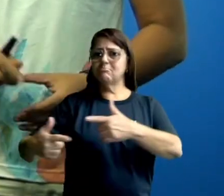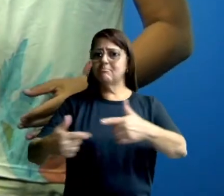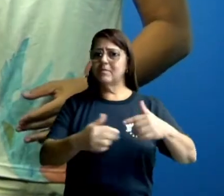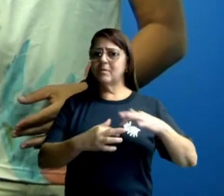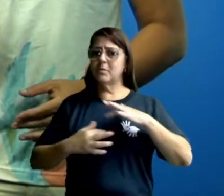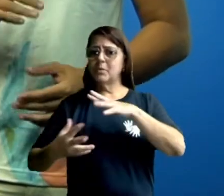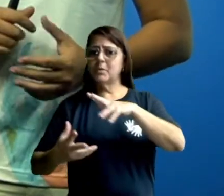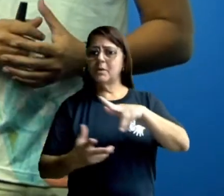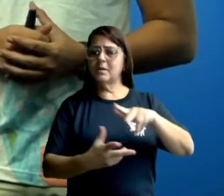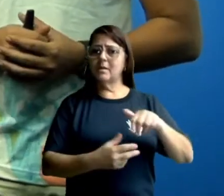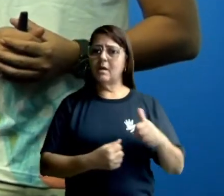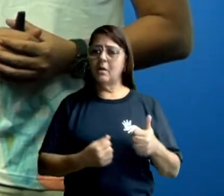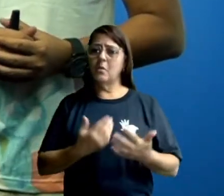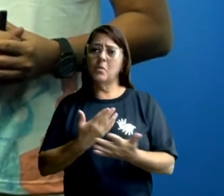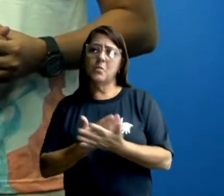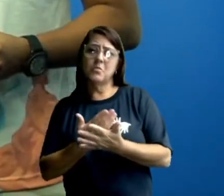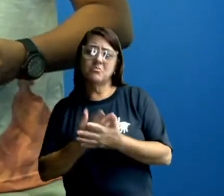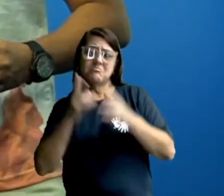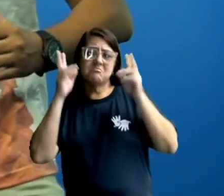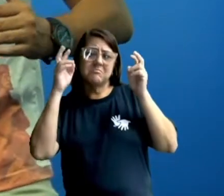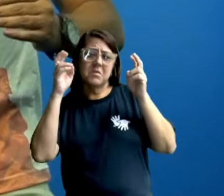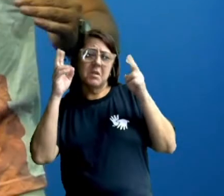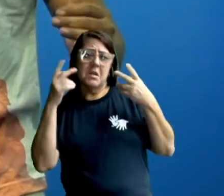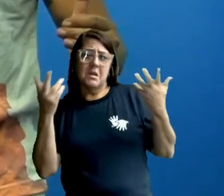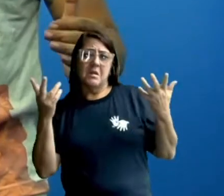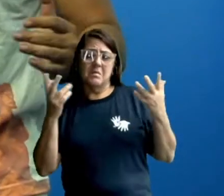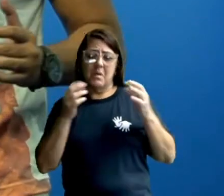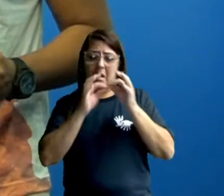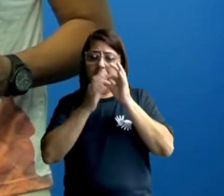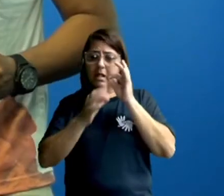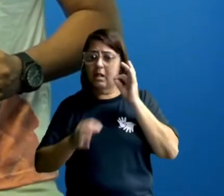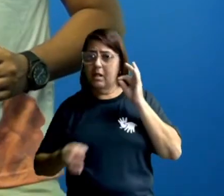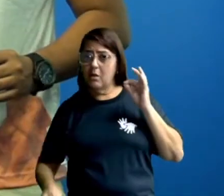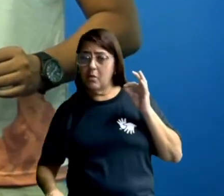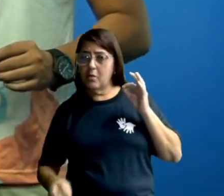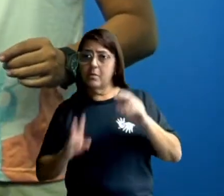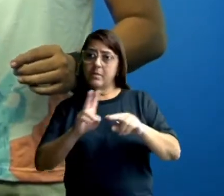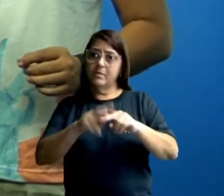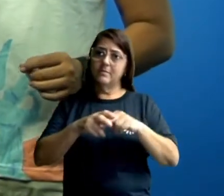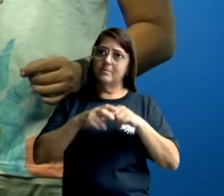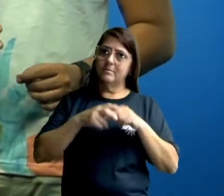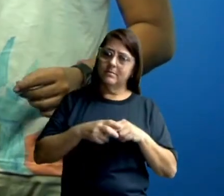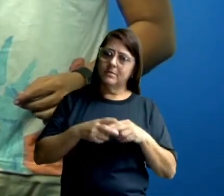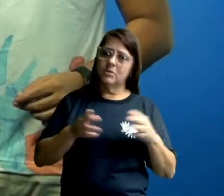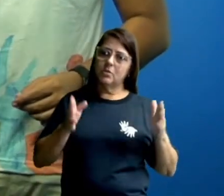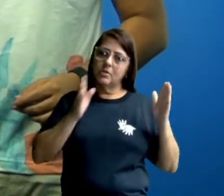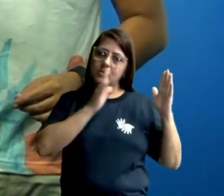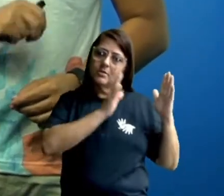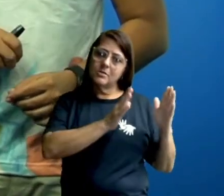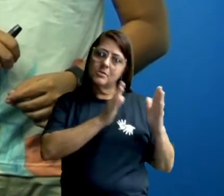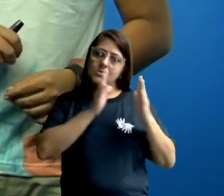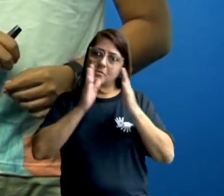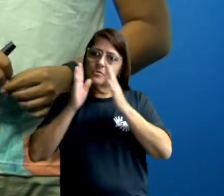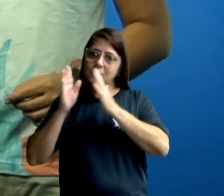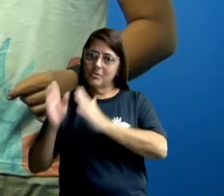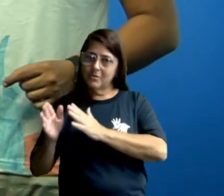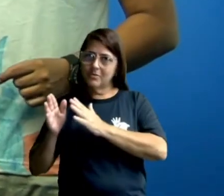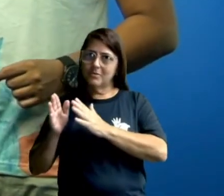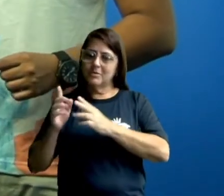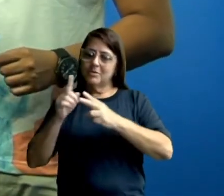Mundial. Esse assunto, a Segunda Guerra Mundial, é um assunto um pouco extenso. Portanto, nós vamos estar dividindo em duas